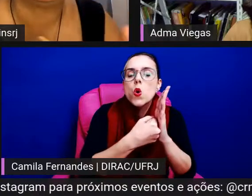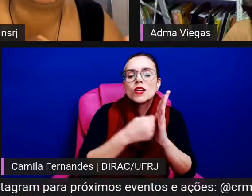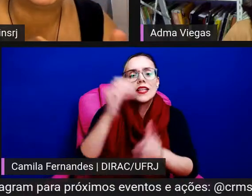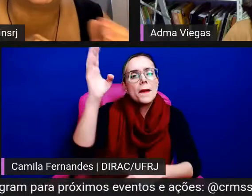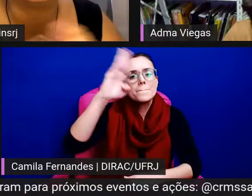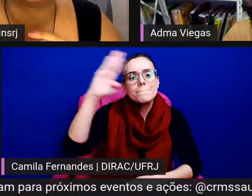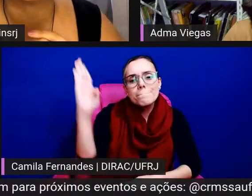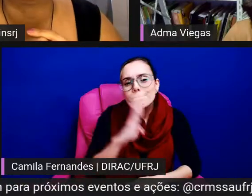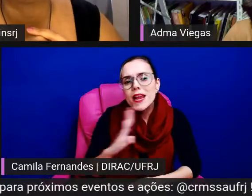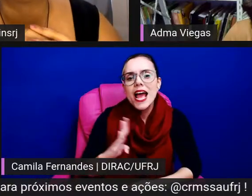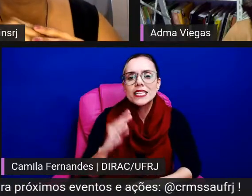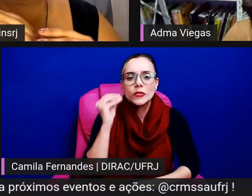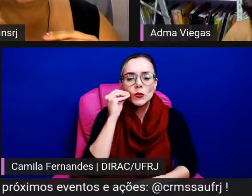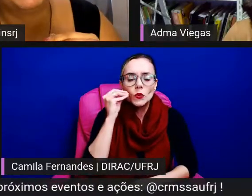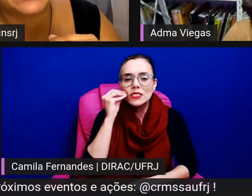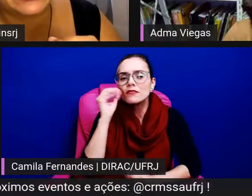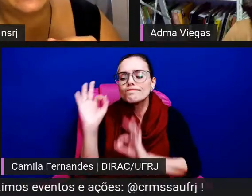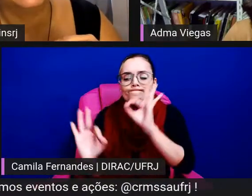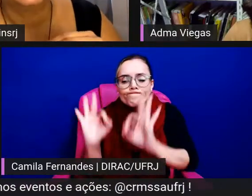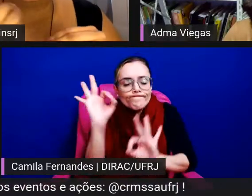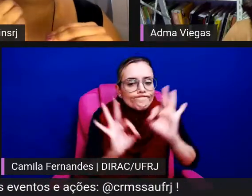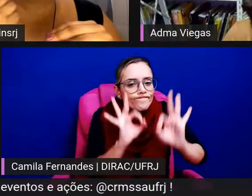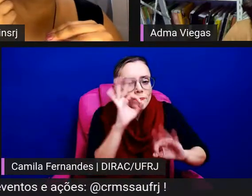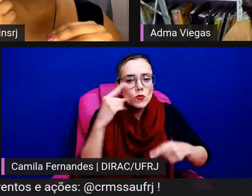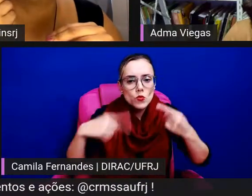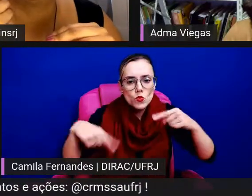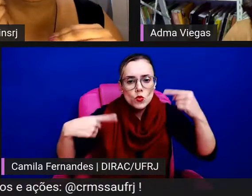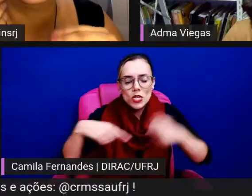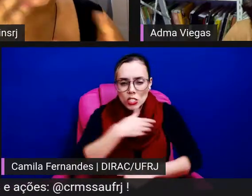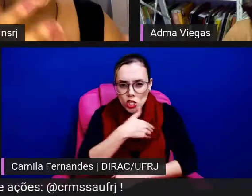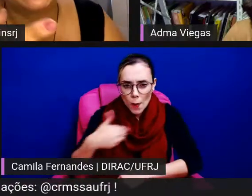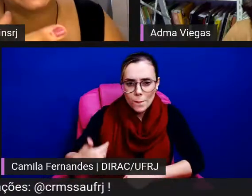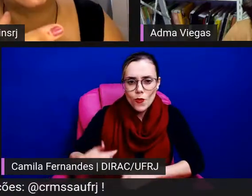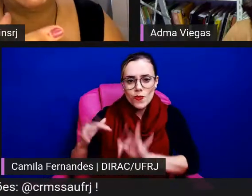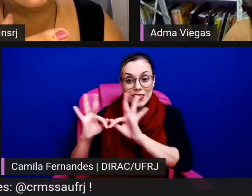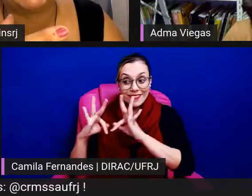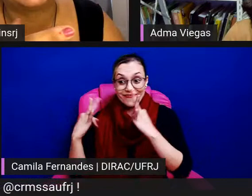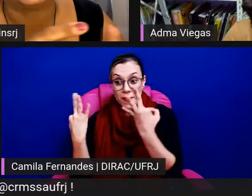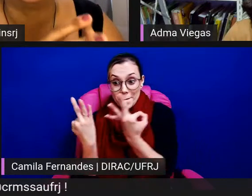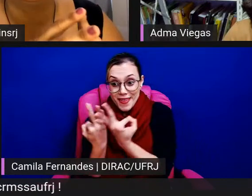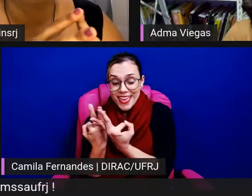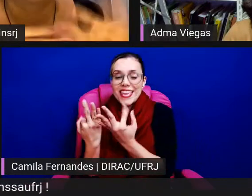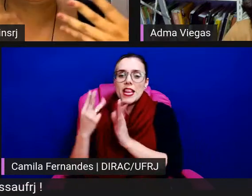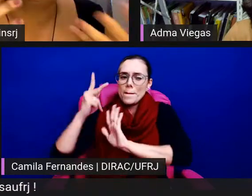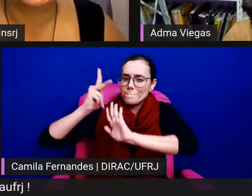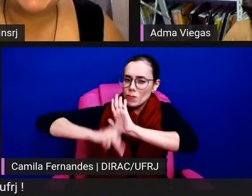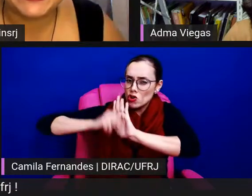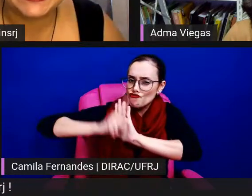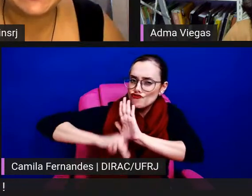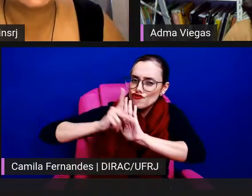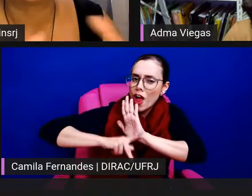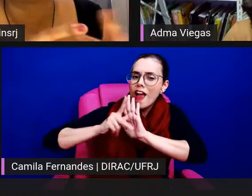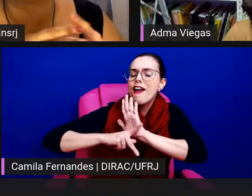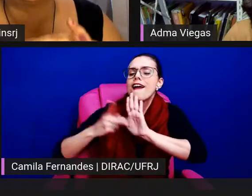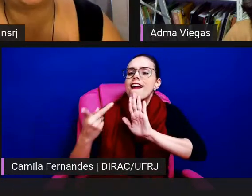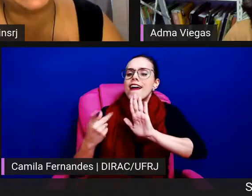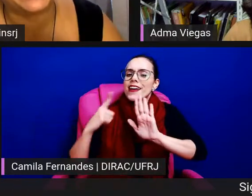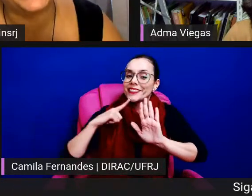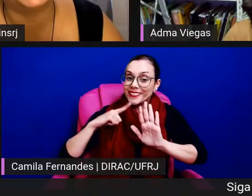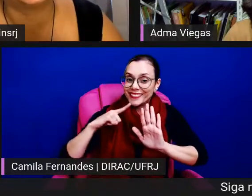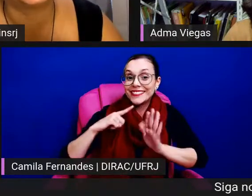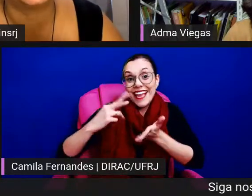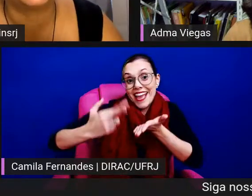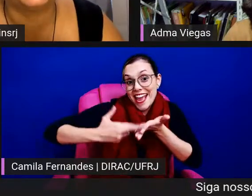seja acolhendo a pessoa dentro de casa, seja propiciando algum tipo de projeto que seja fundamental. Na revista Brejeiras, que eu sou uma